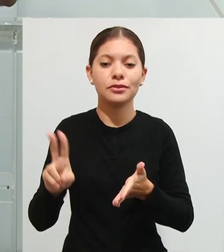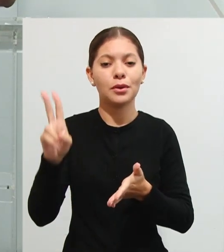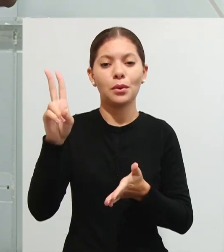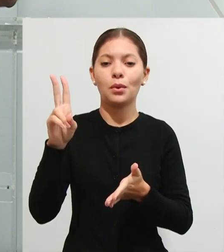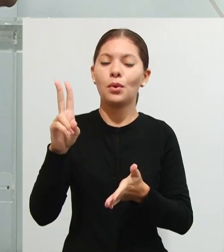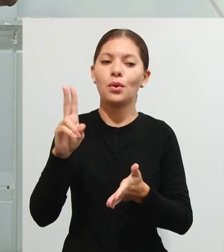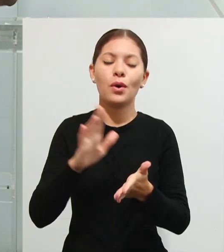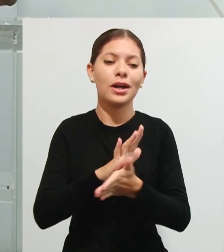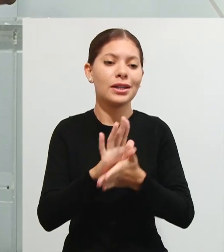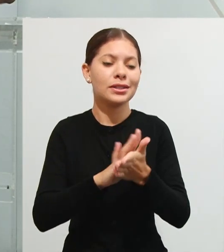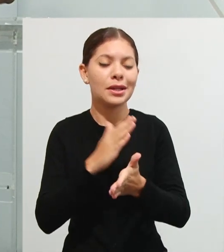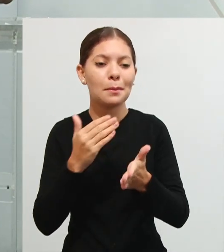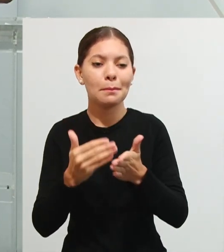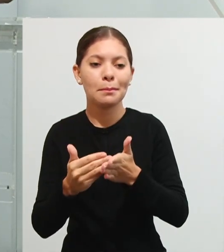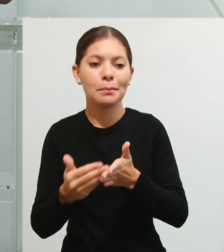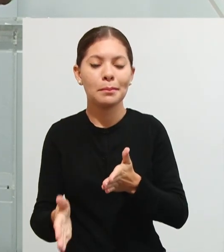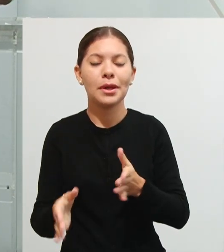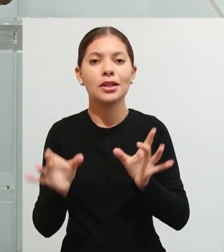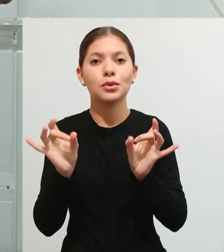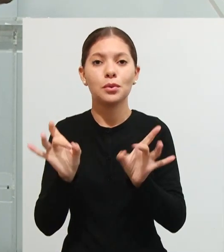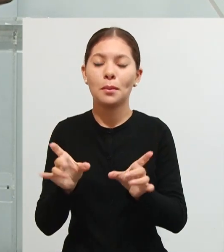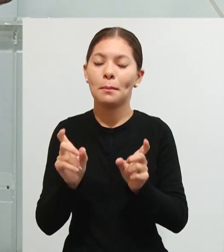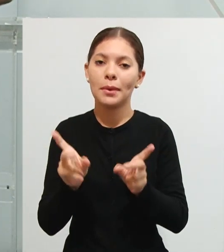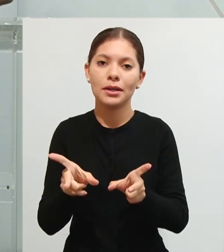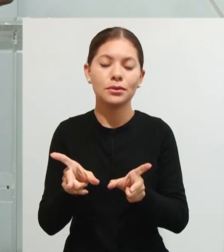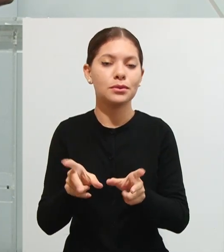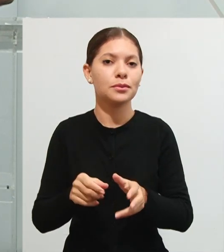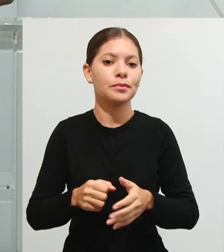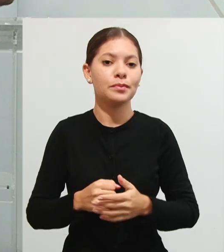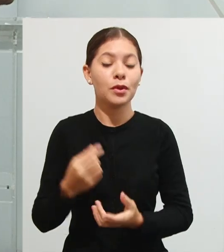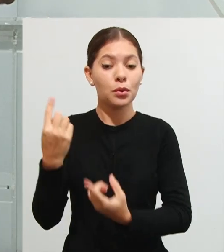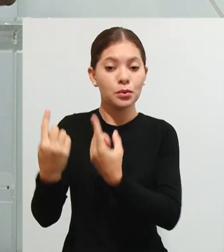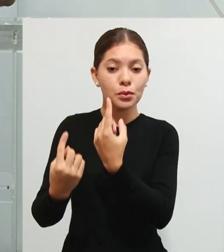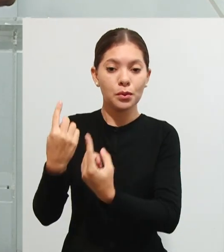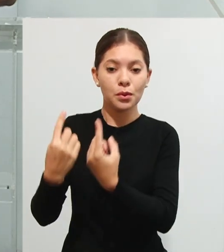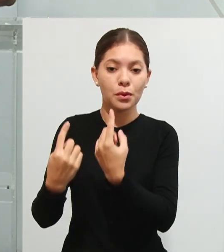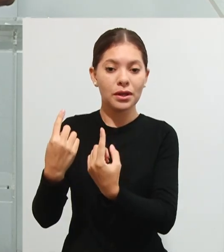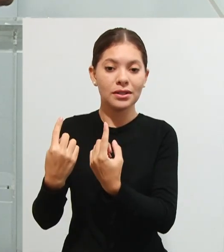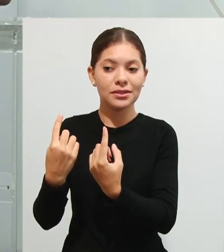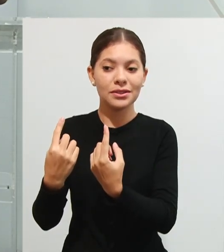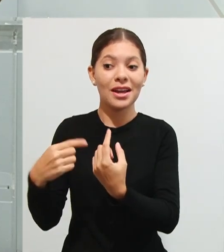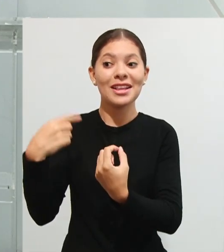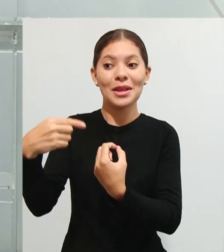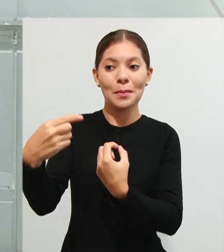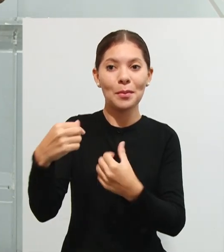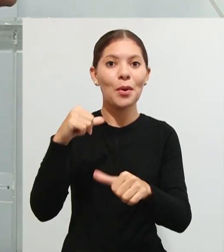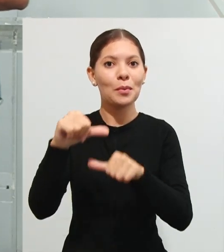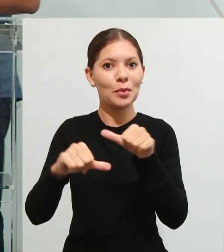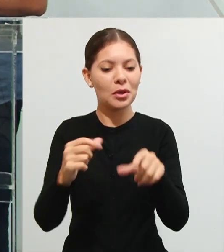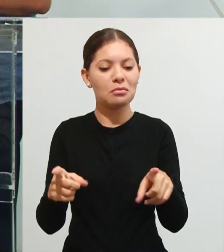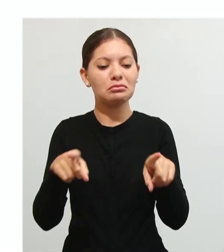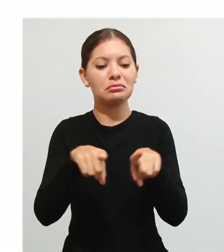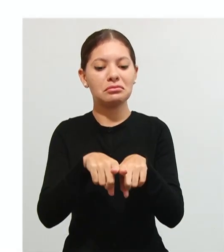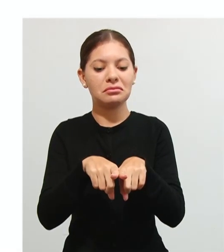ninguém perde competitividade com outros concorrentes, que deixam de ser concorrentes e passam a ser parceiros.